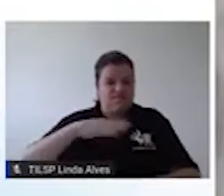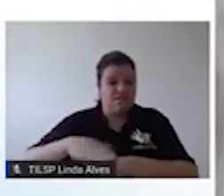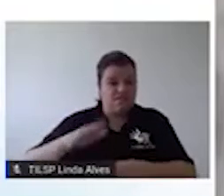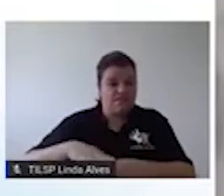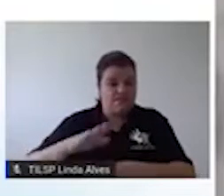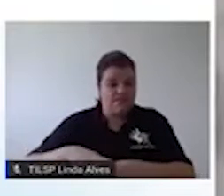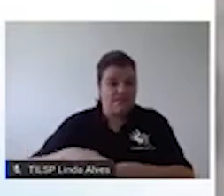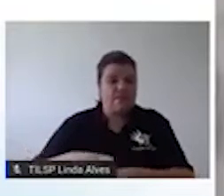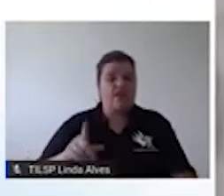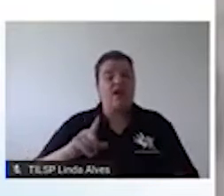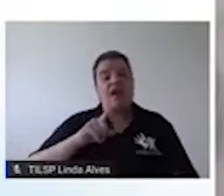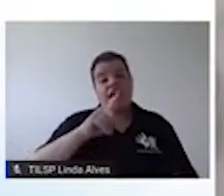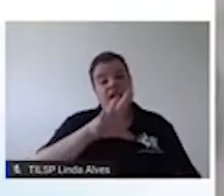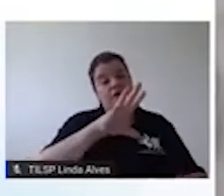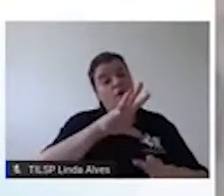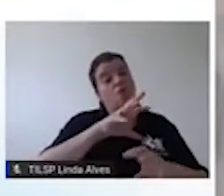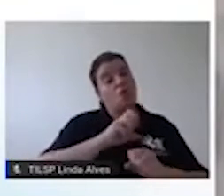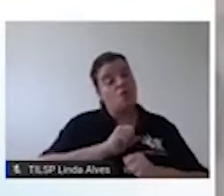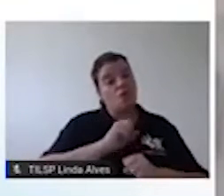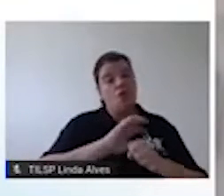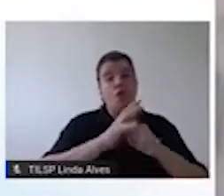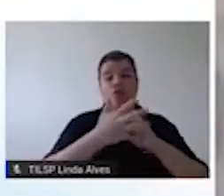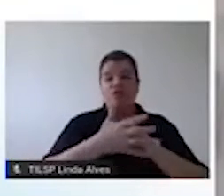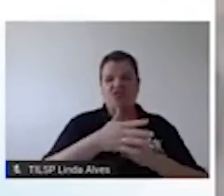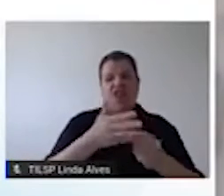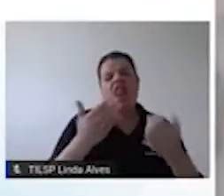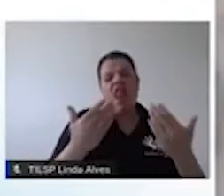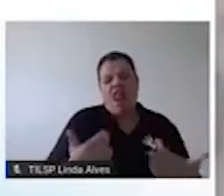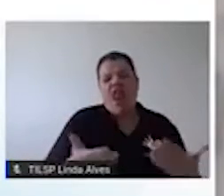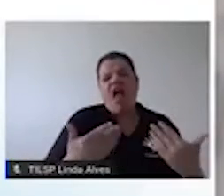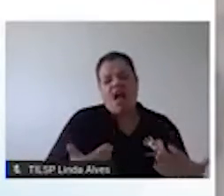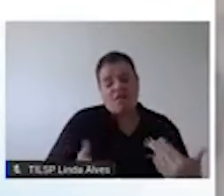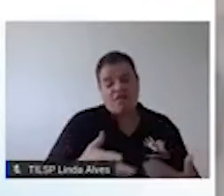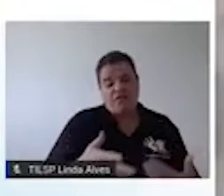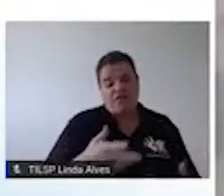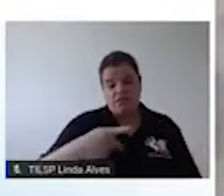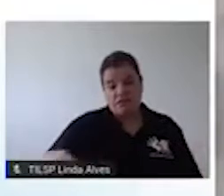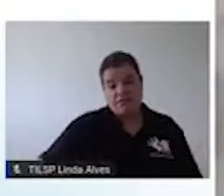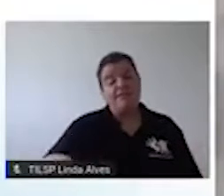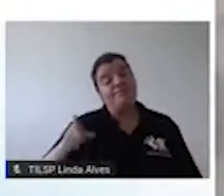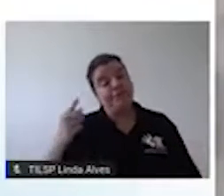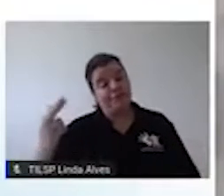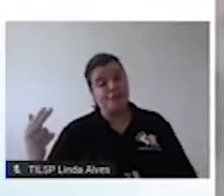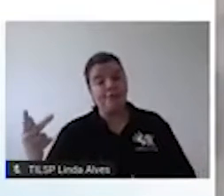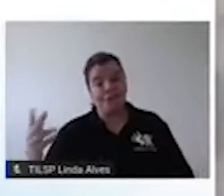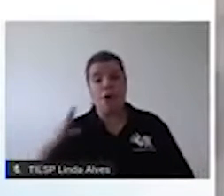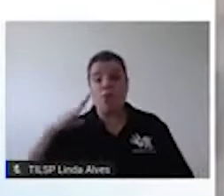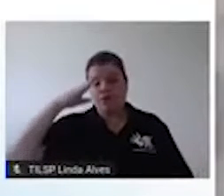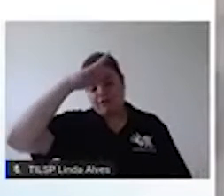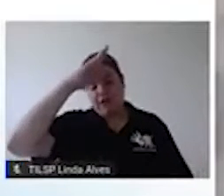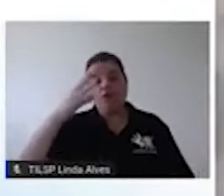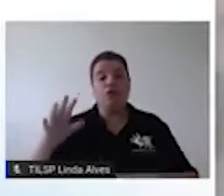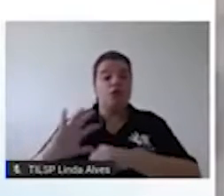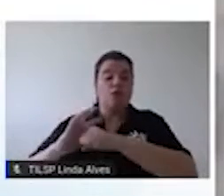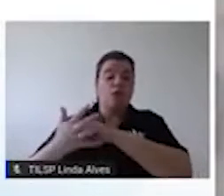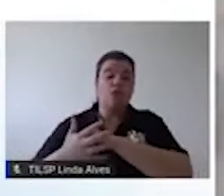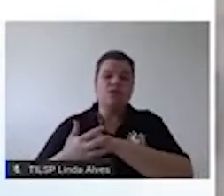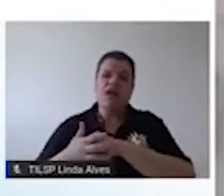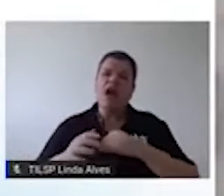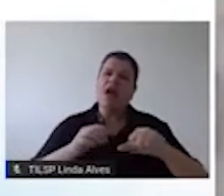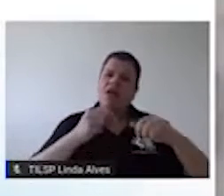que pegou uma Covid leve, né? Como o presidente, aliás, pegou, né? Ele também mudou um pouco